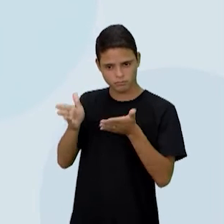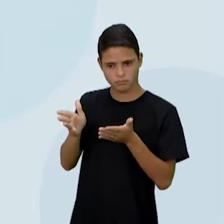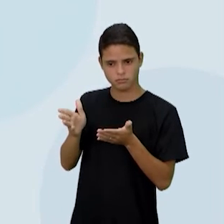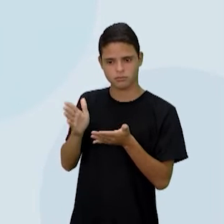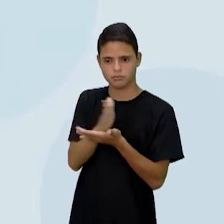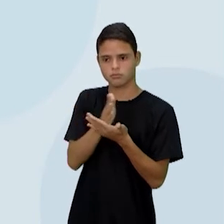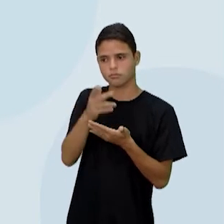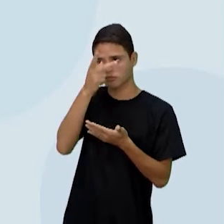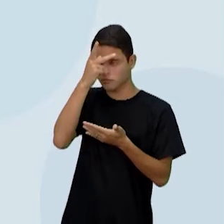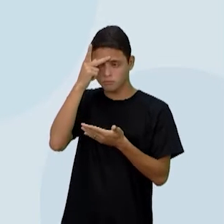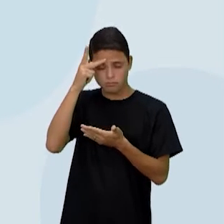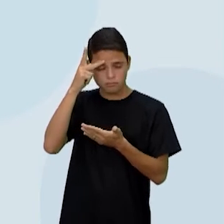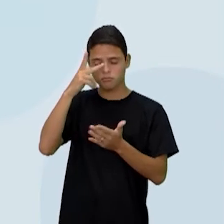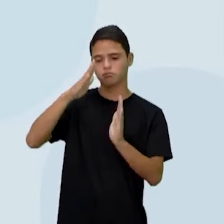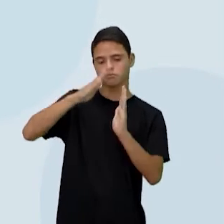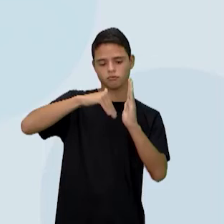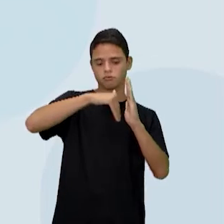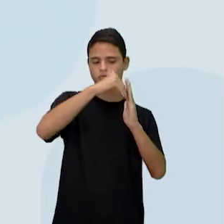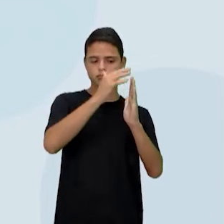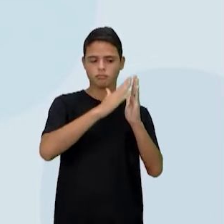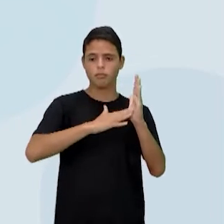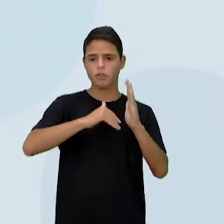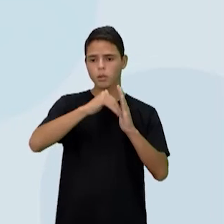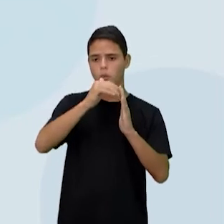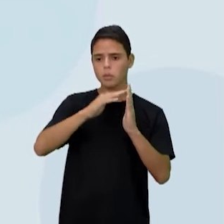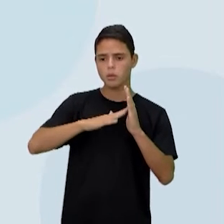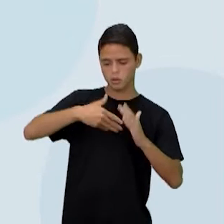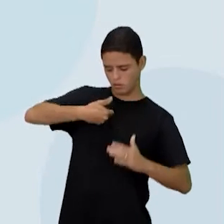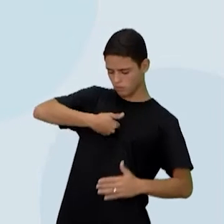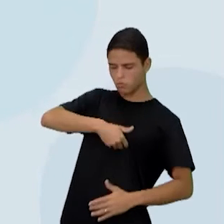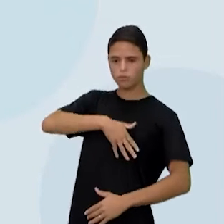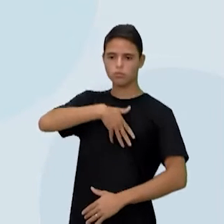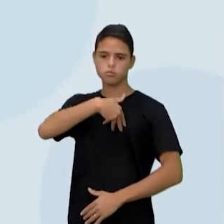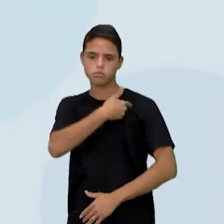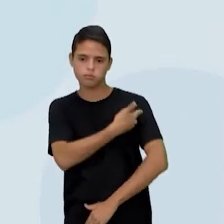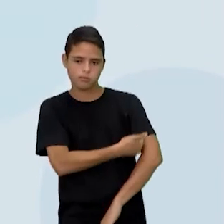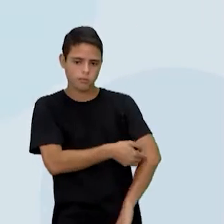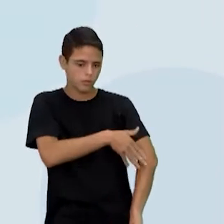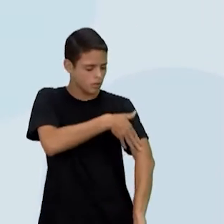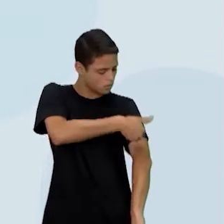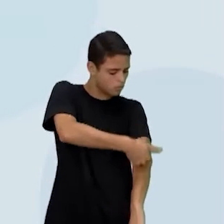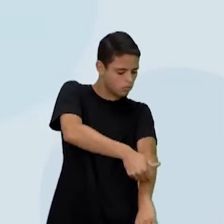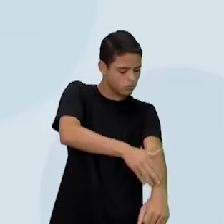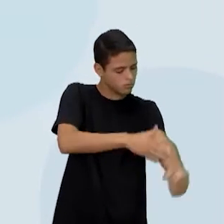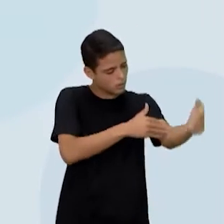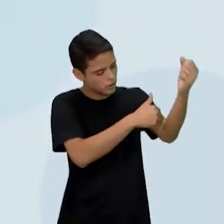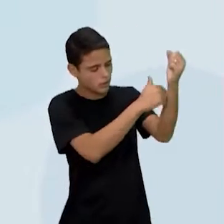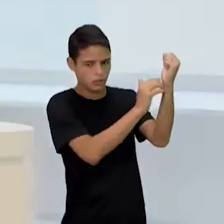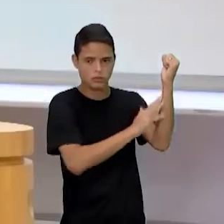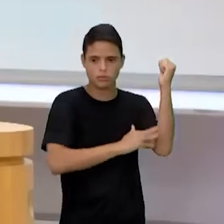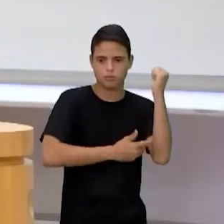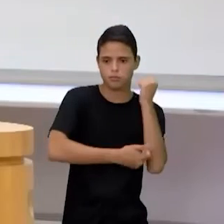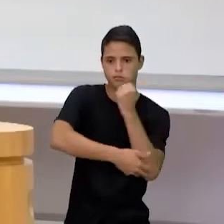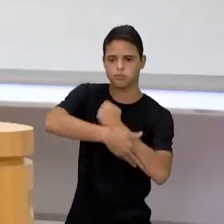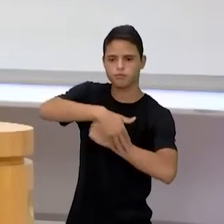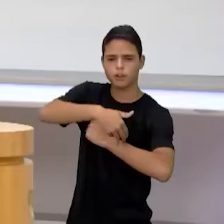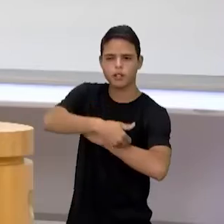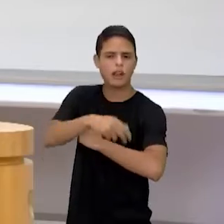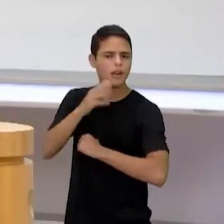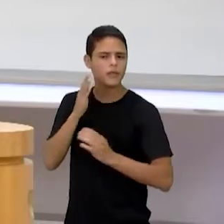As pessoas, né, que pintam o corpo, né? E que, quando você chega, né, na praça pública,